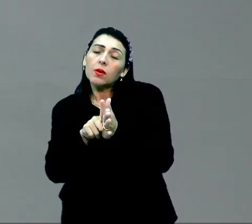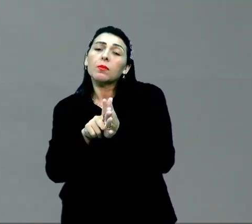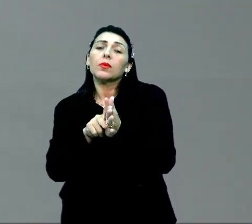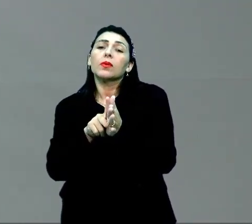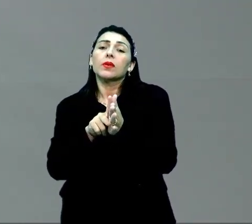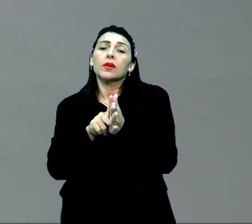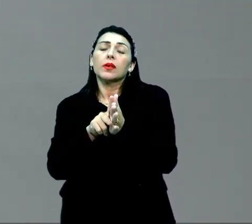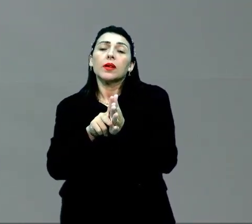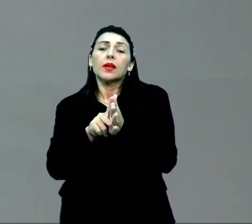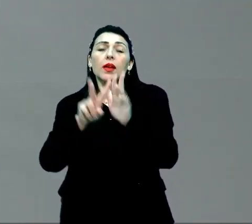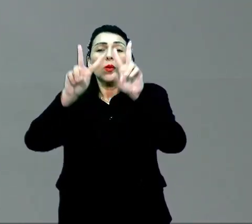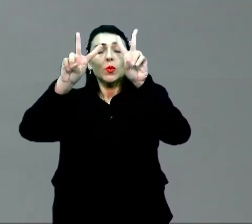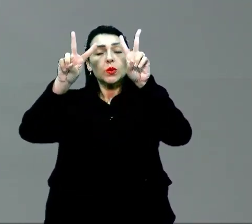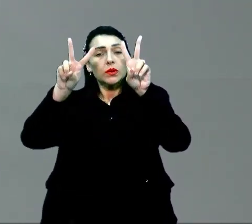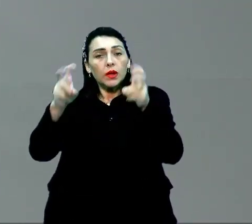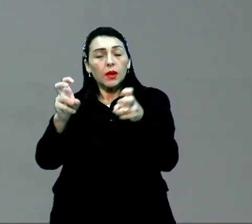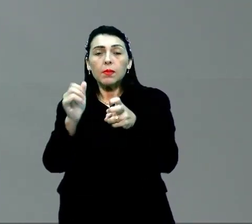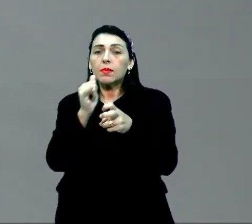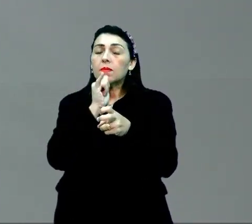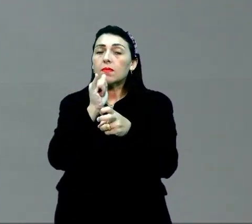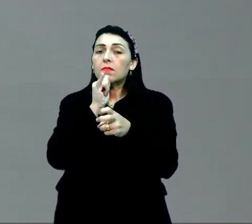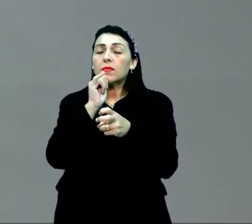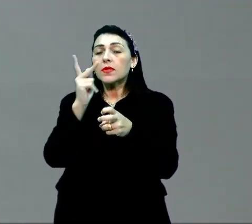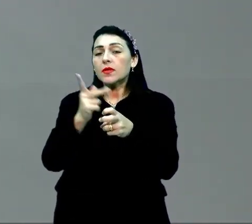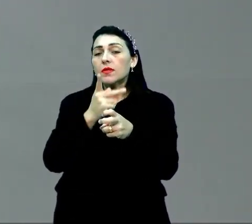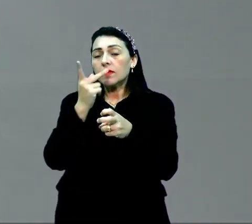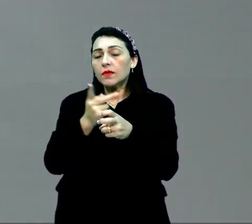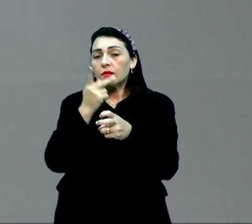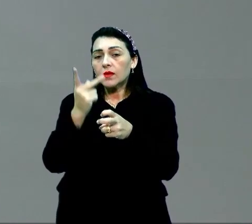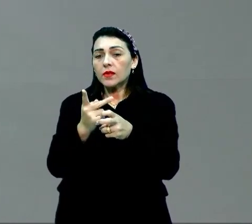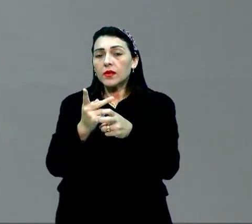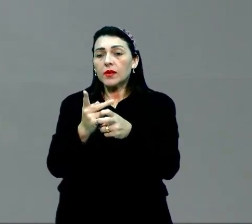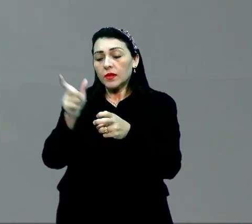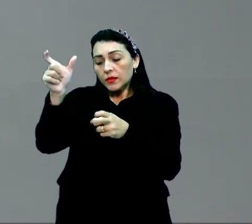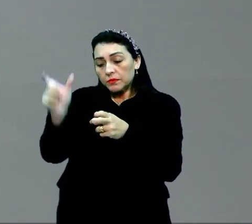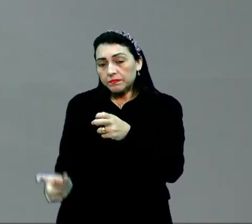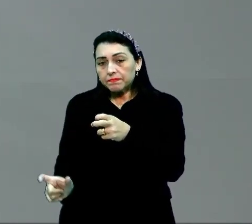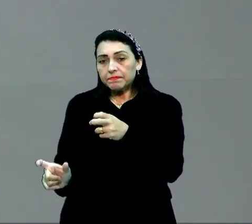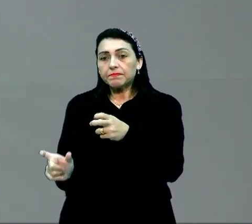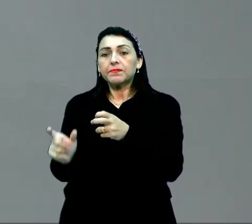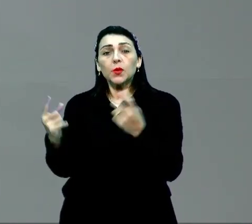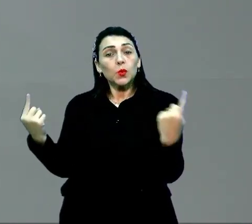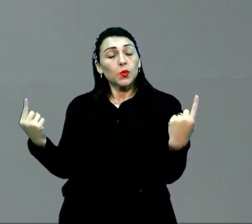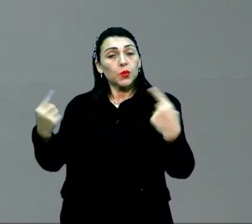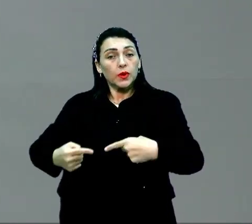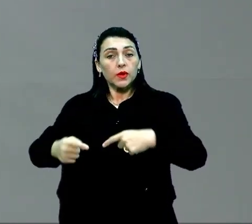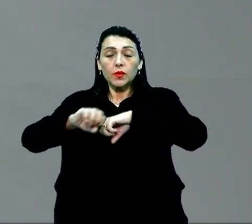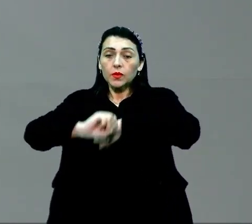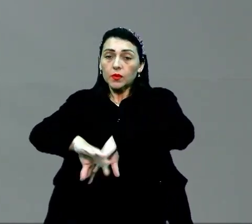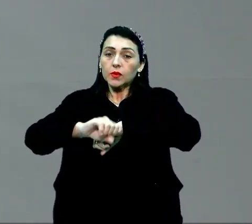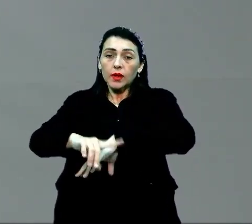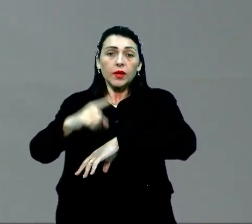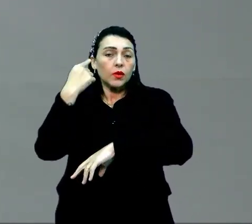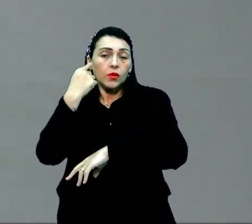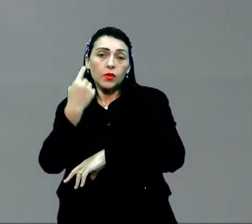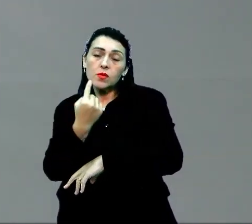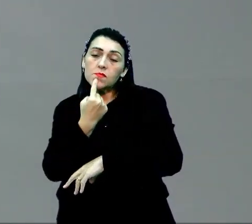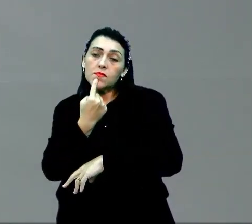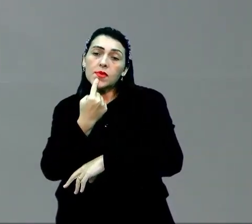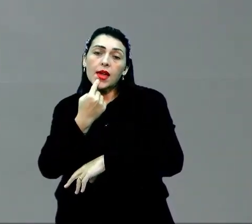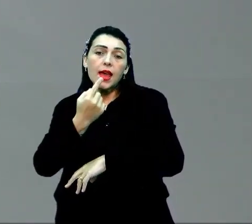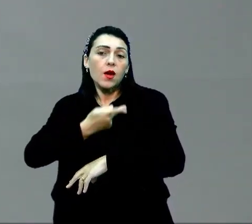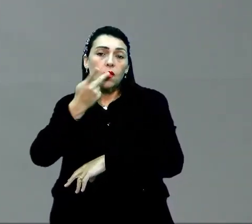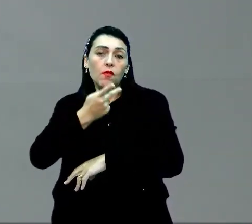Ele é um tema, por exemplo, que ele fala especificamente sobre os desafios da educação do surdo. Ele não diz